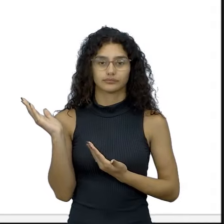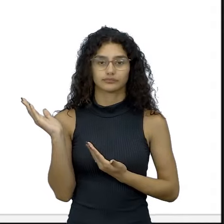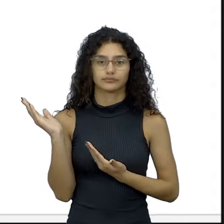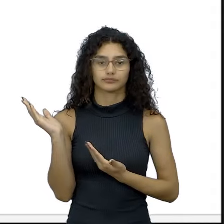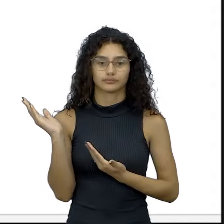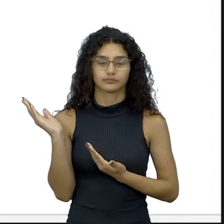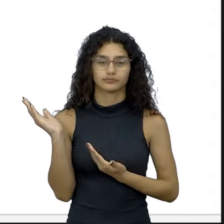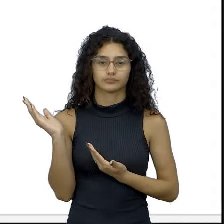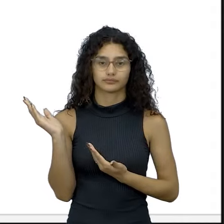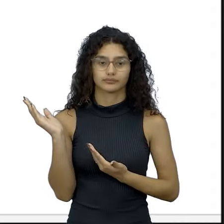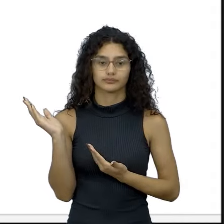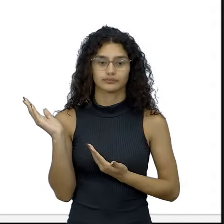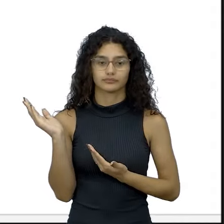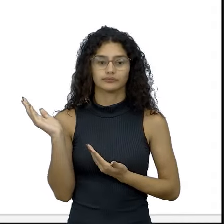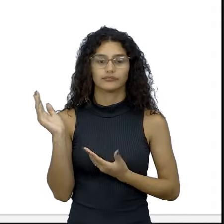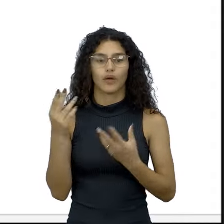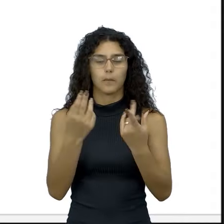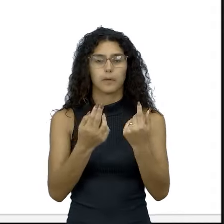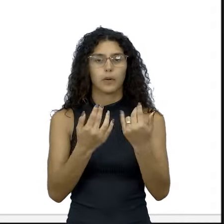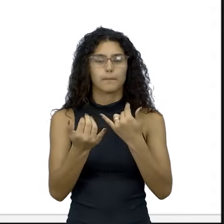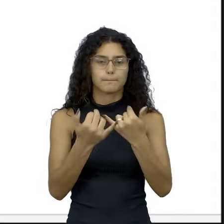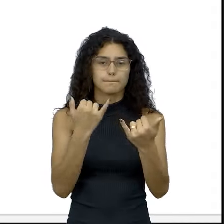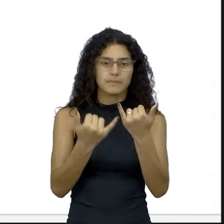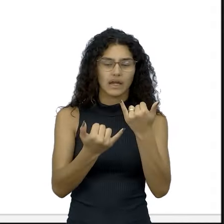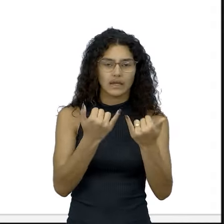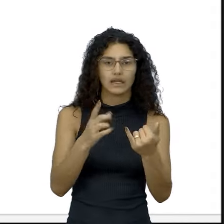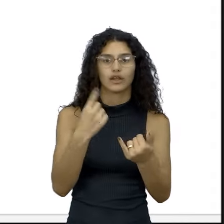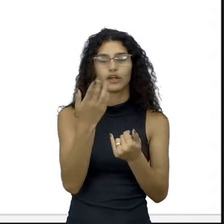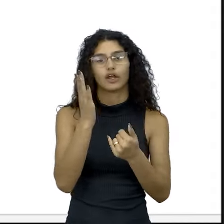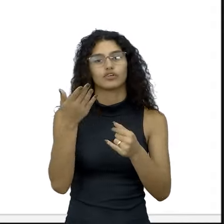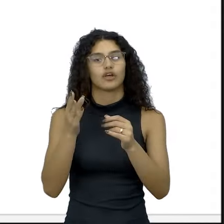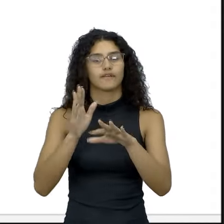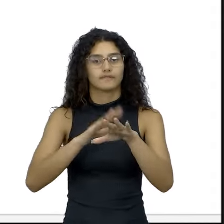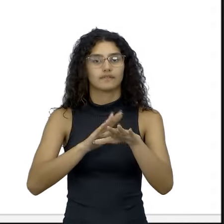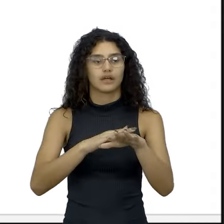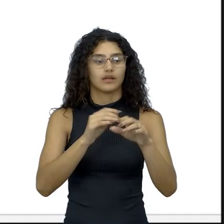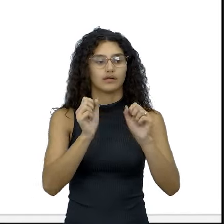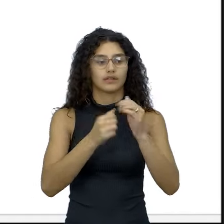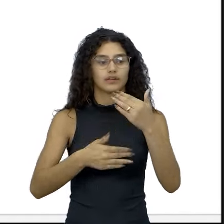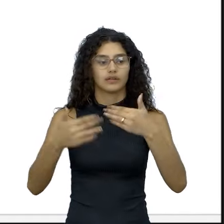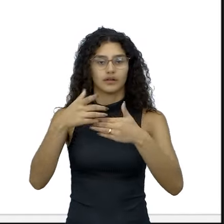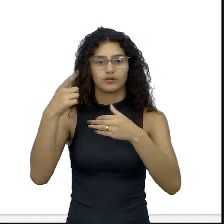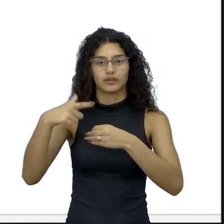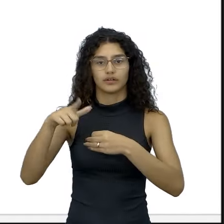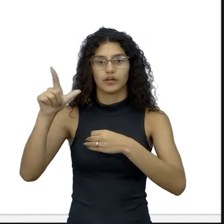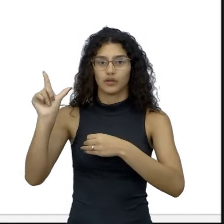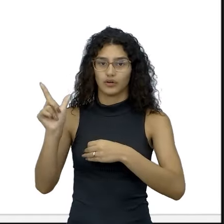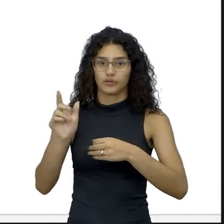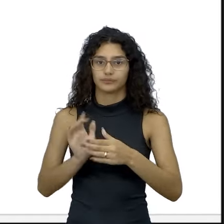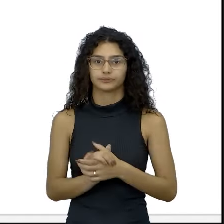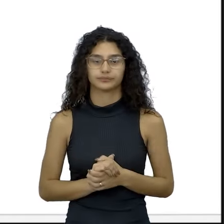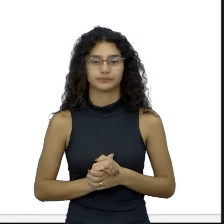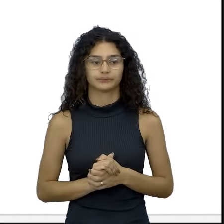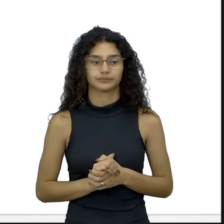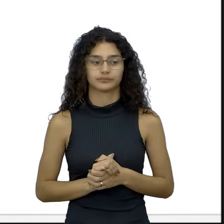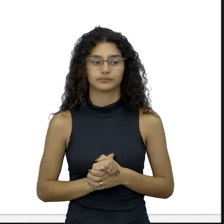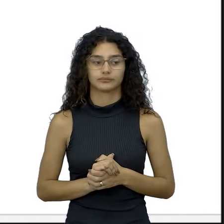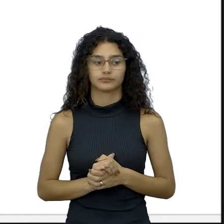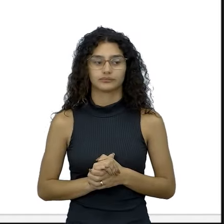EF04-LP19 é muito semelhante àquela que a gente já leu, né, no slide anterior, que vocês viram ali no slide